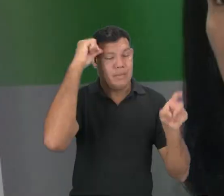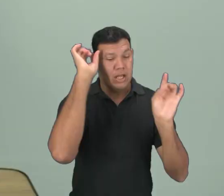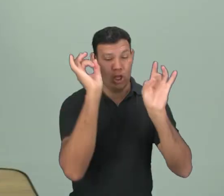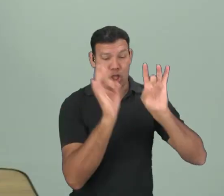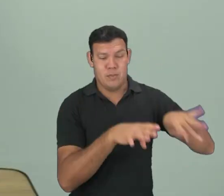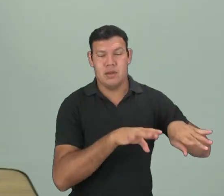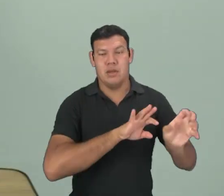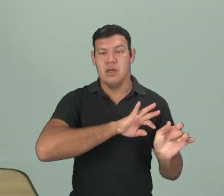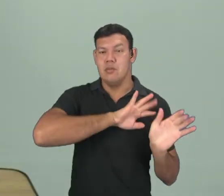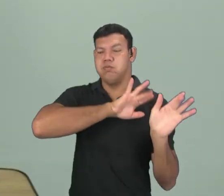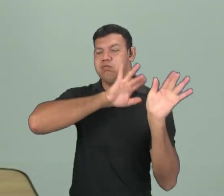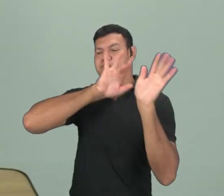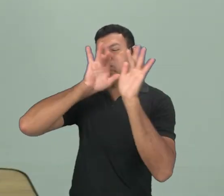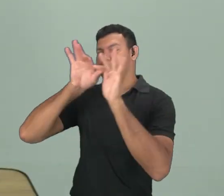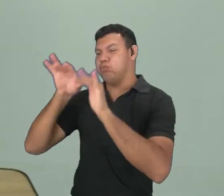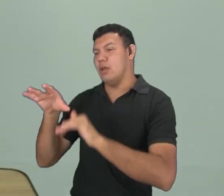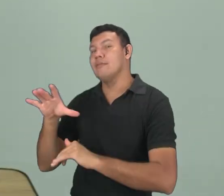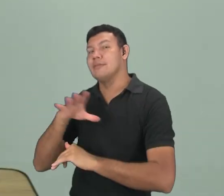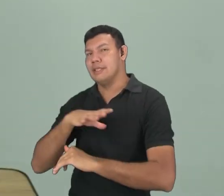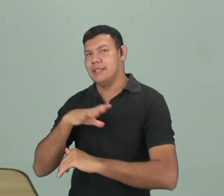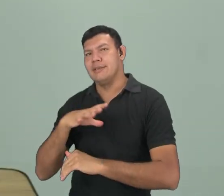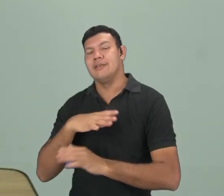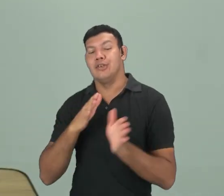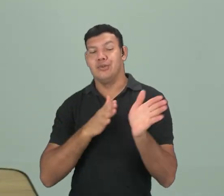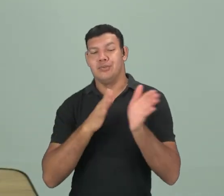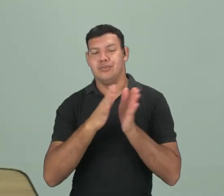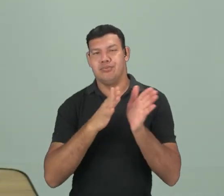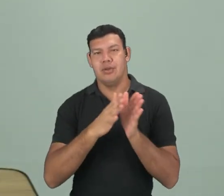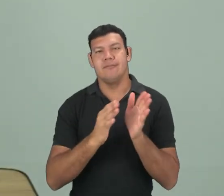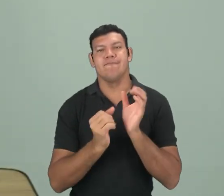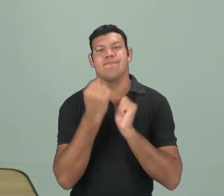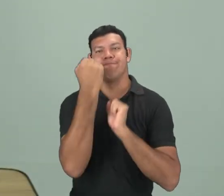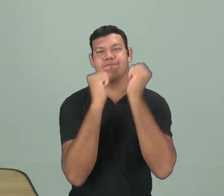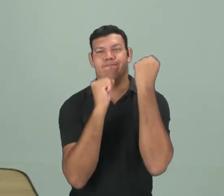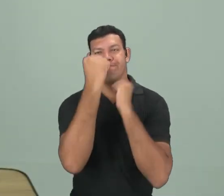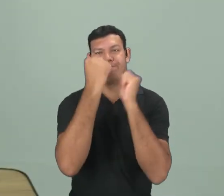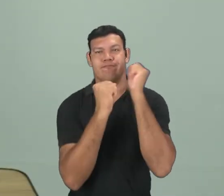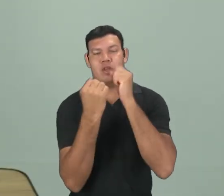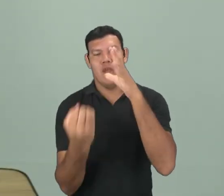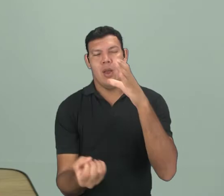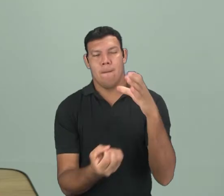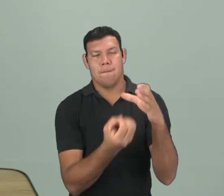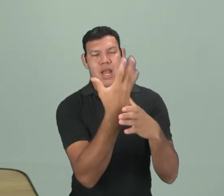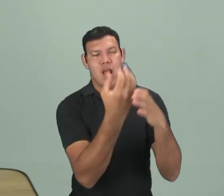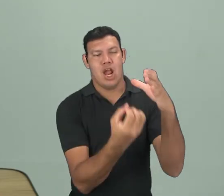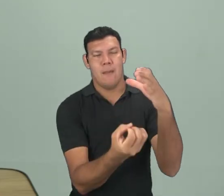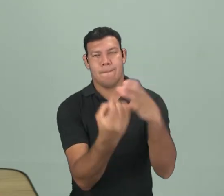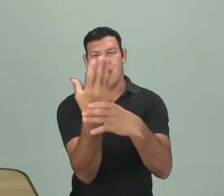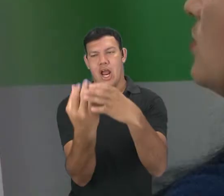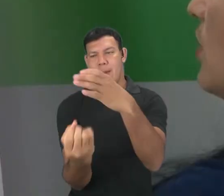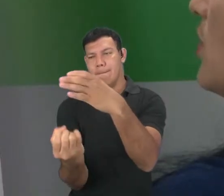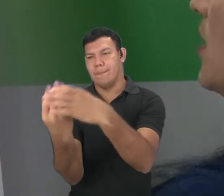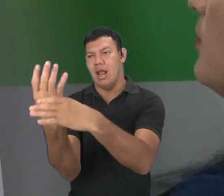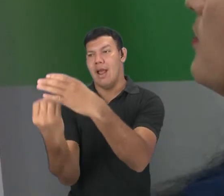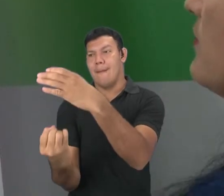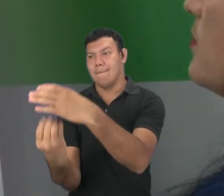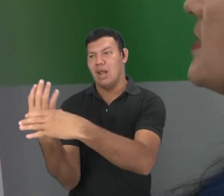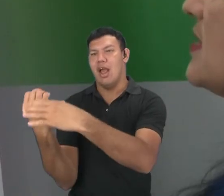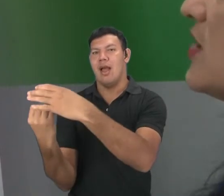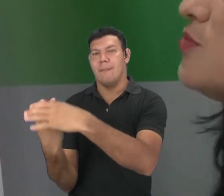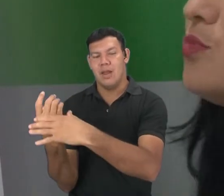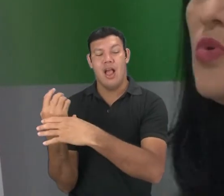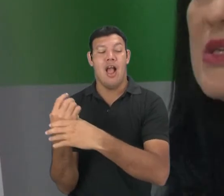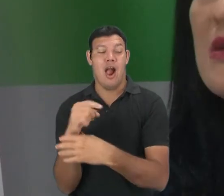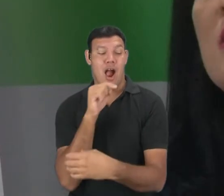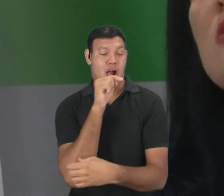cidade. Por quê? Por causa da industrialização. As indústrias foram surgindo e as pessoas tiveram que abandonar o campo para